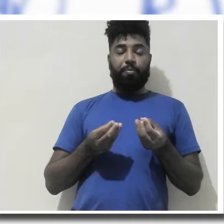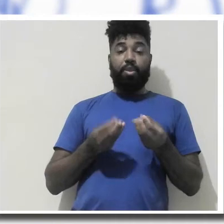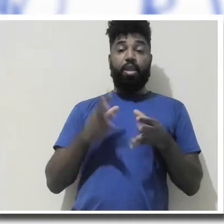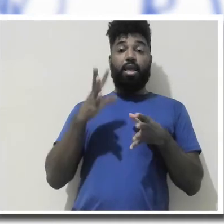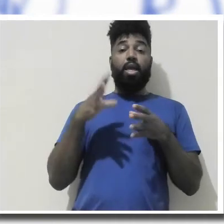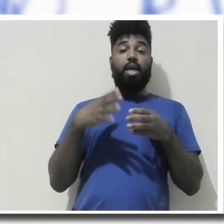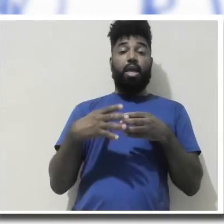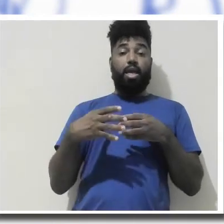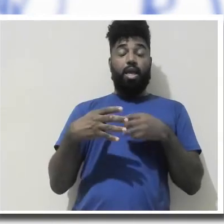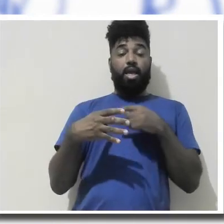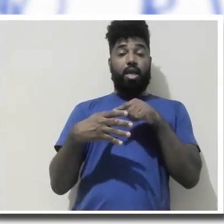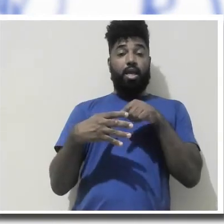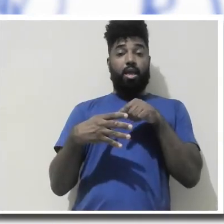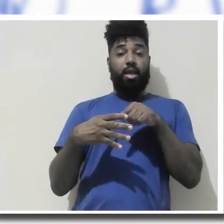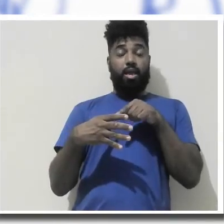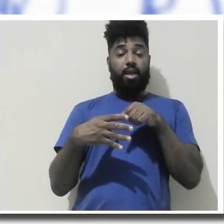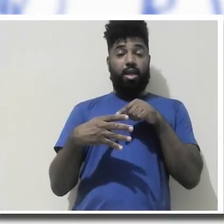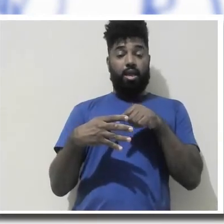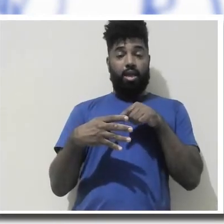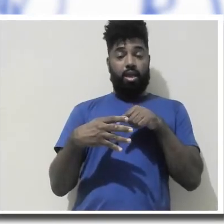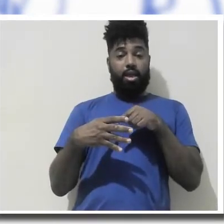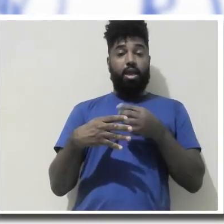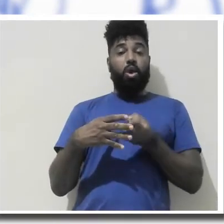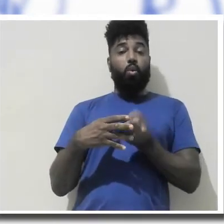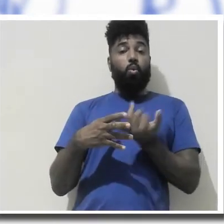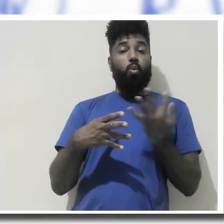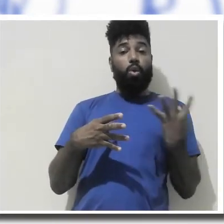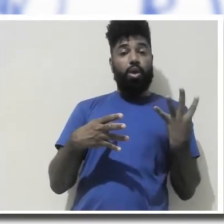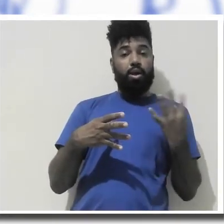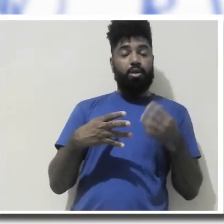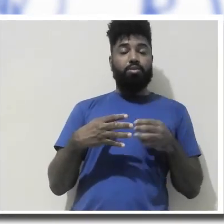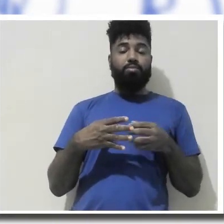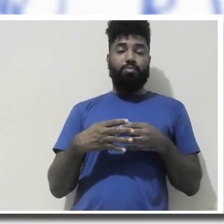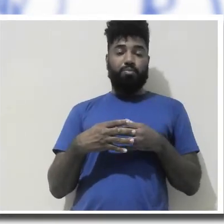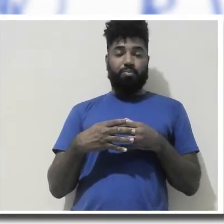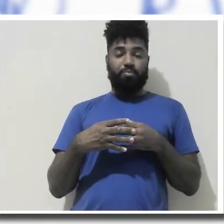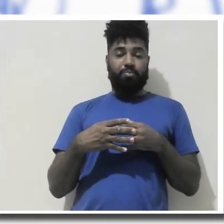que contém os elementos